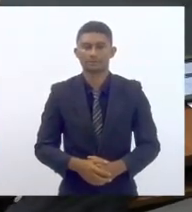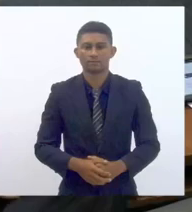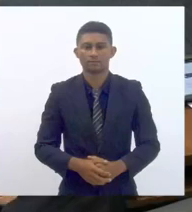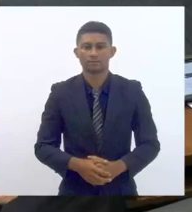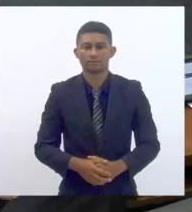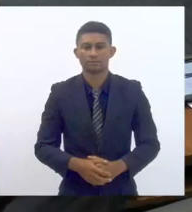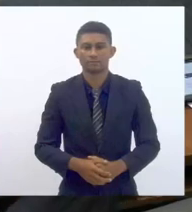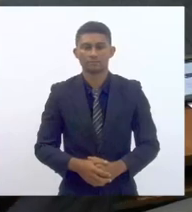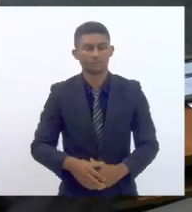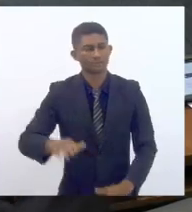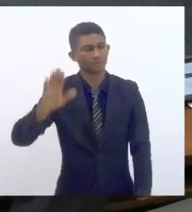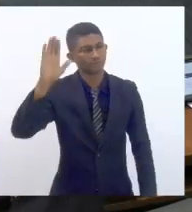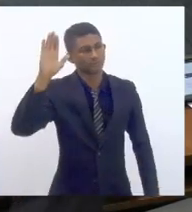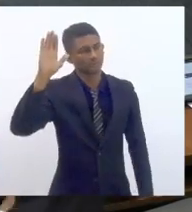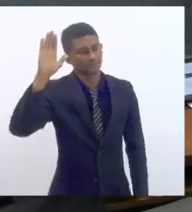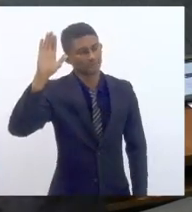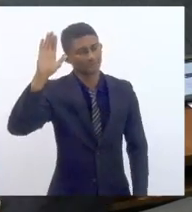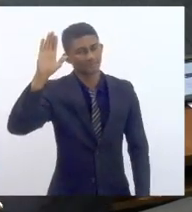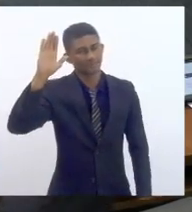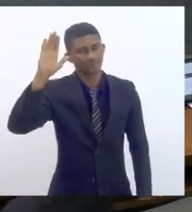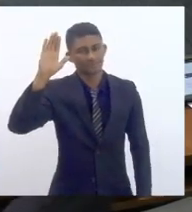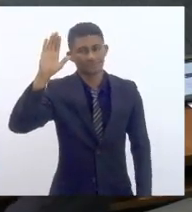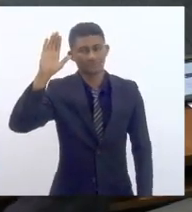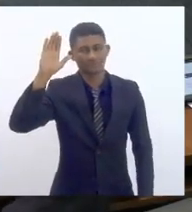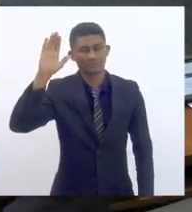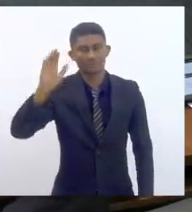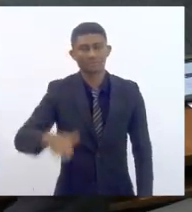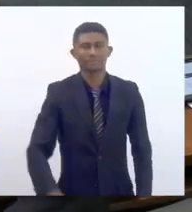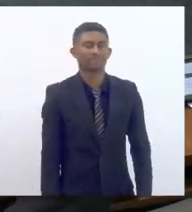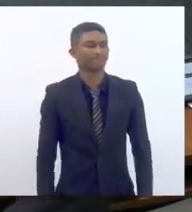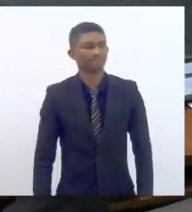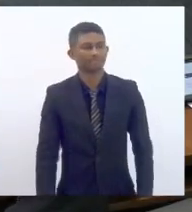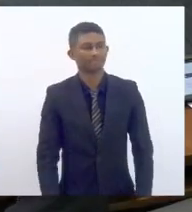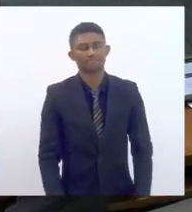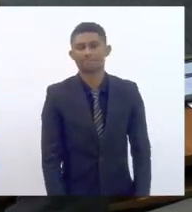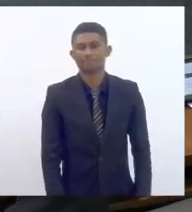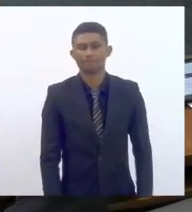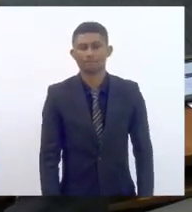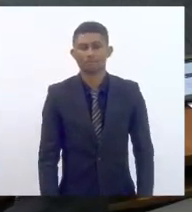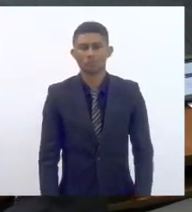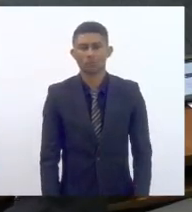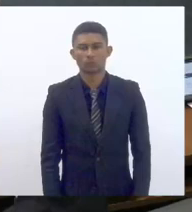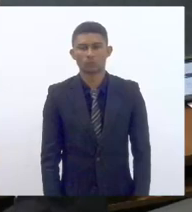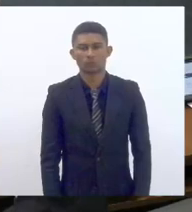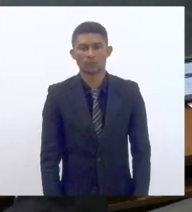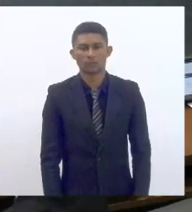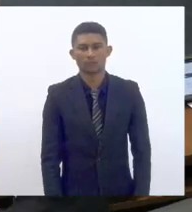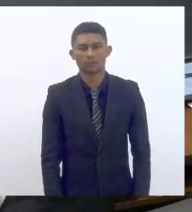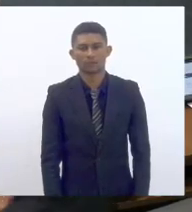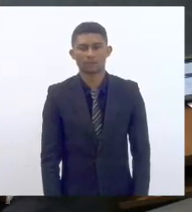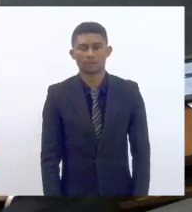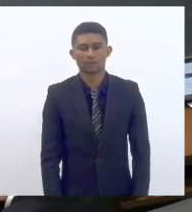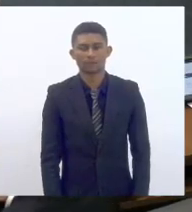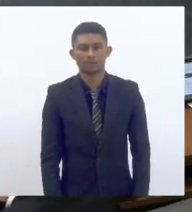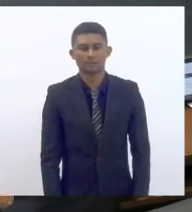Marcinho. Presidente, questão de ordem. Me dá qual é a pauta que fala da agência.